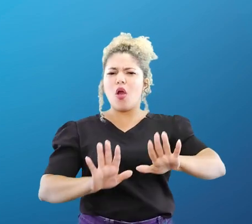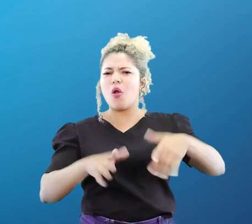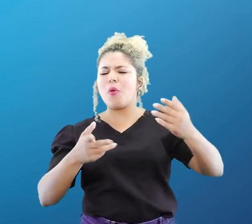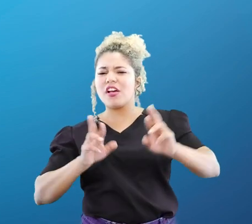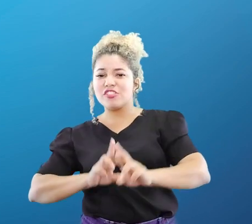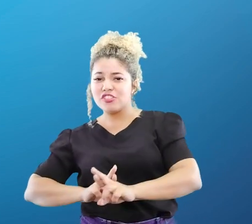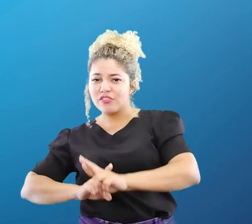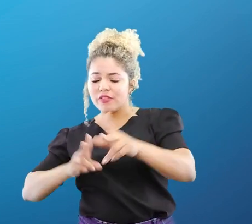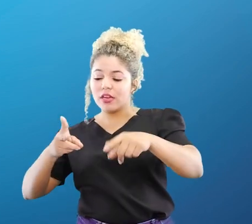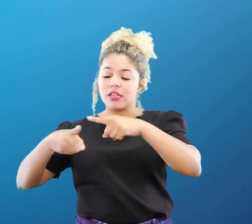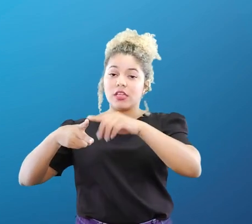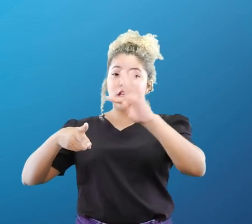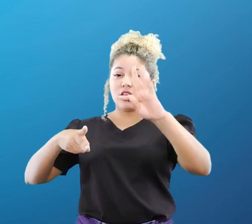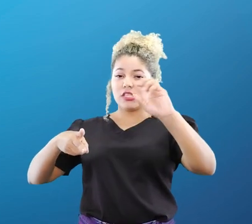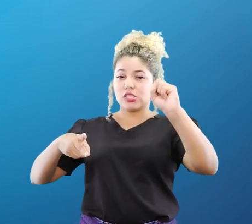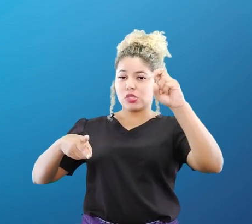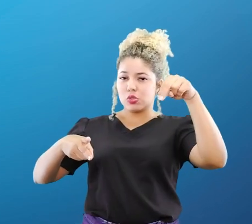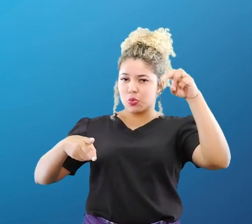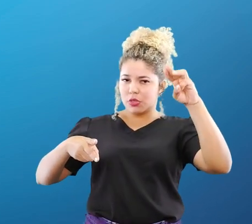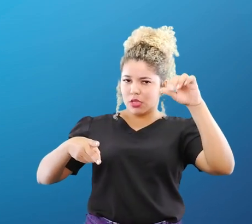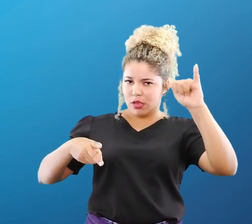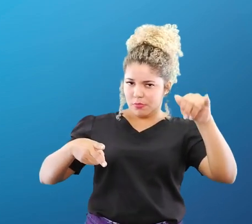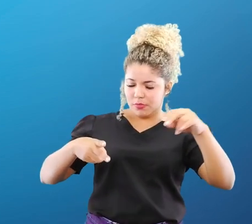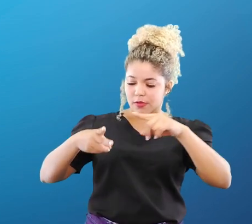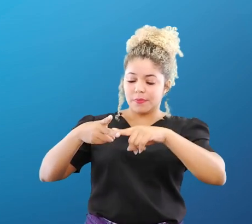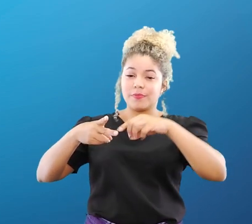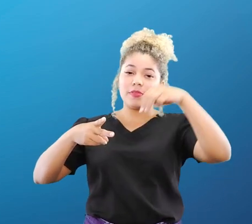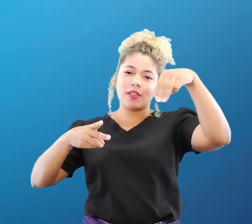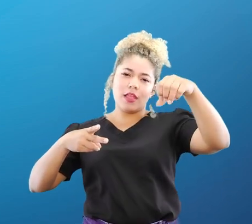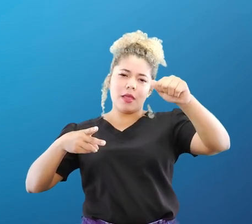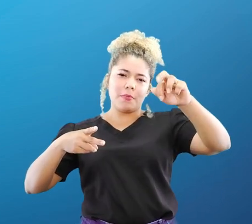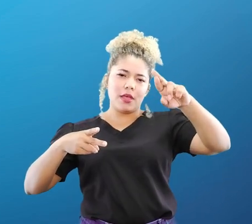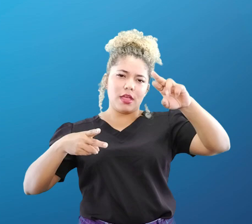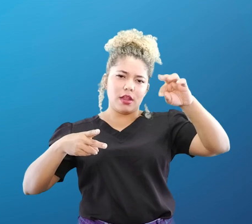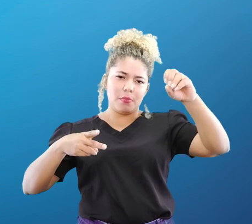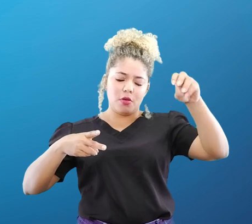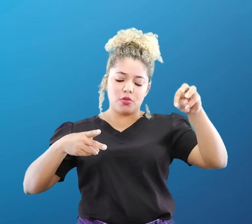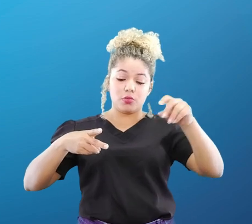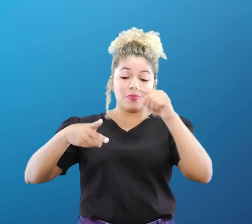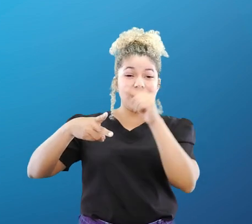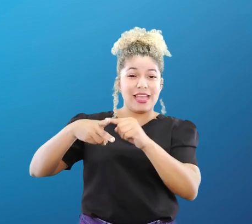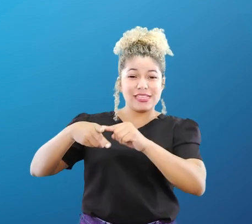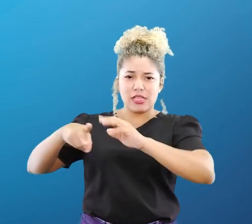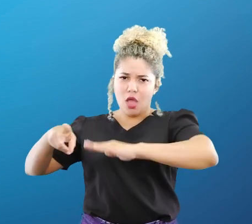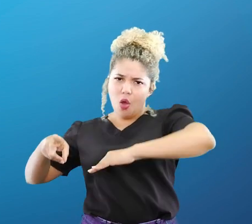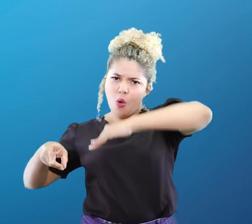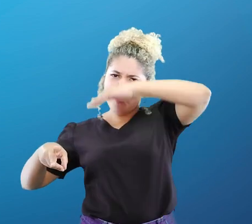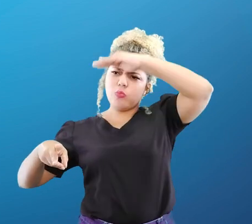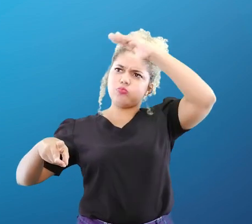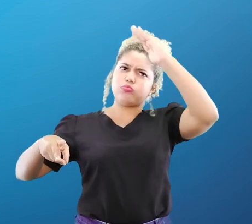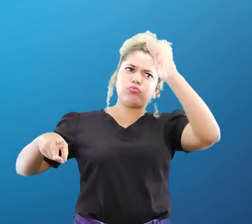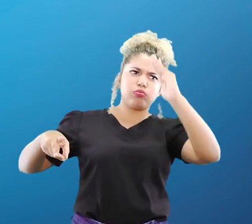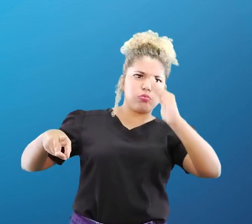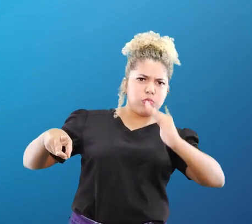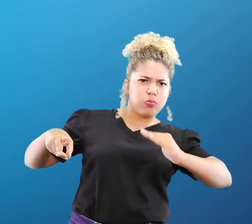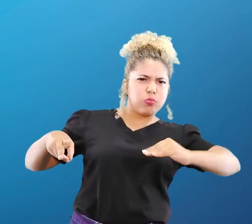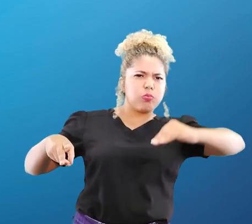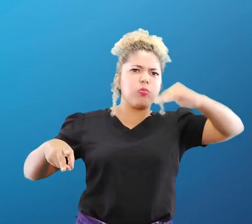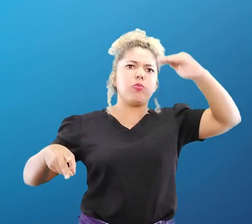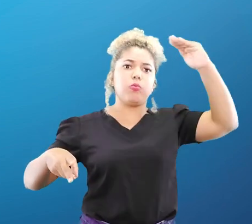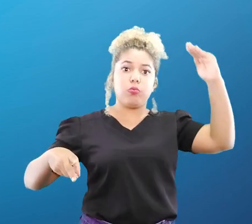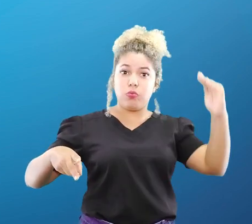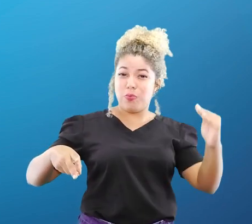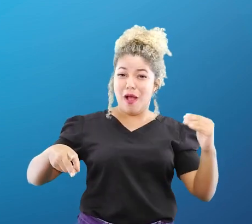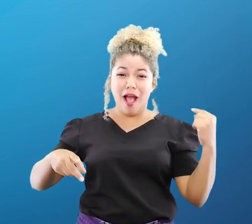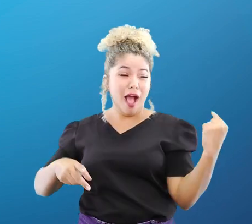maremoto? Vamos entender? O tsunami é uma onda gigante que se forma no oceano por meio de perturbações nas